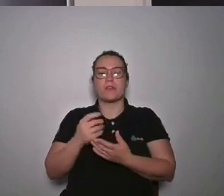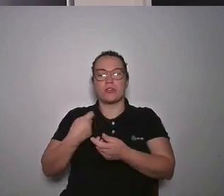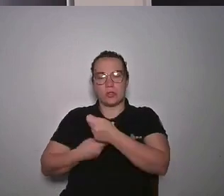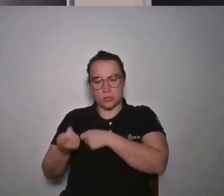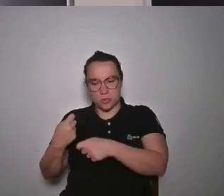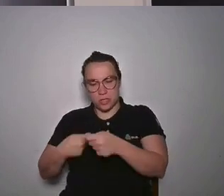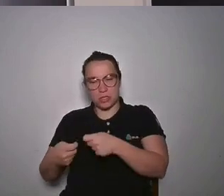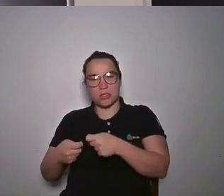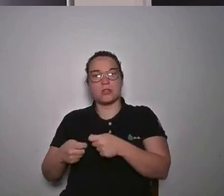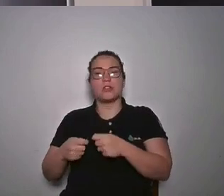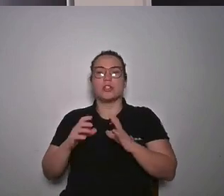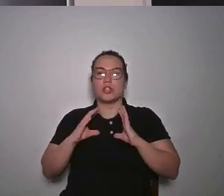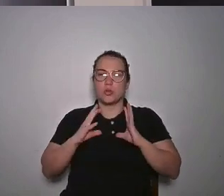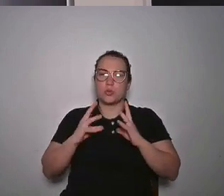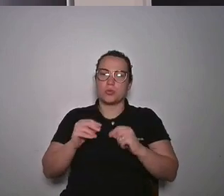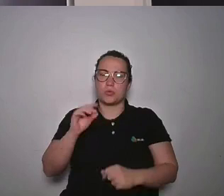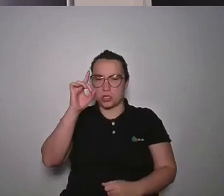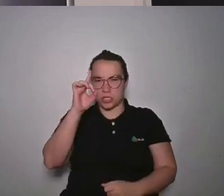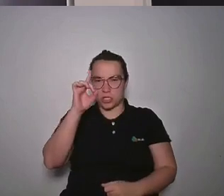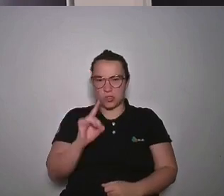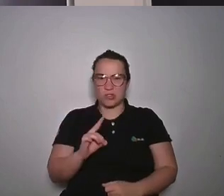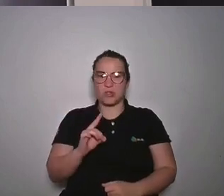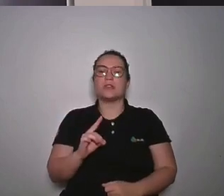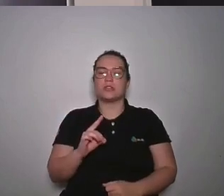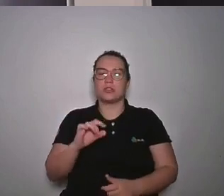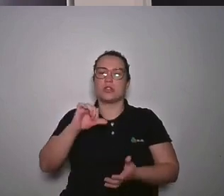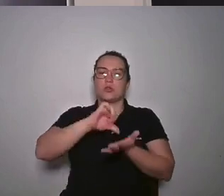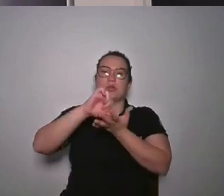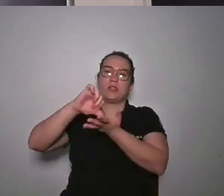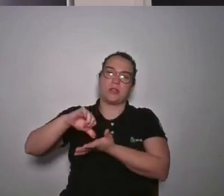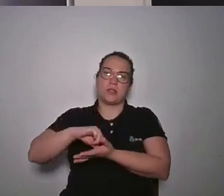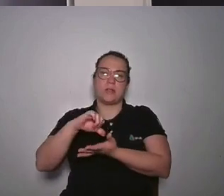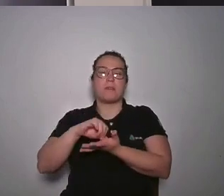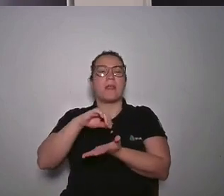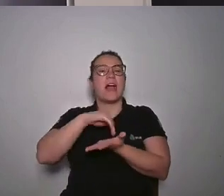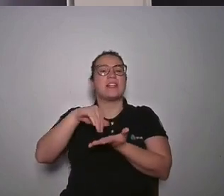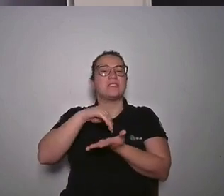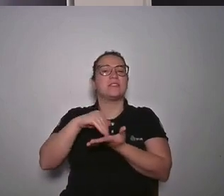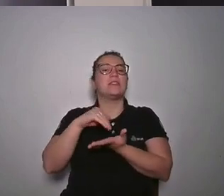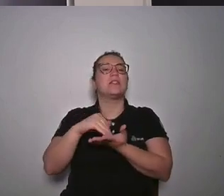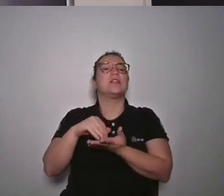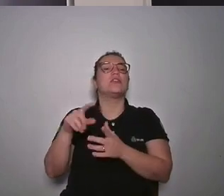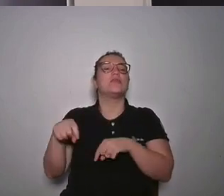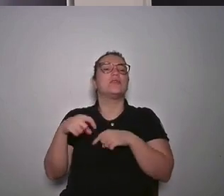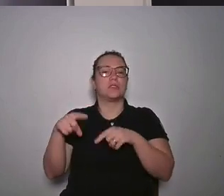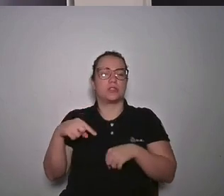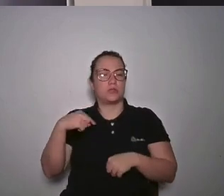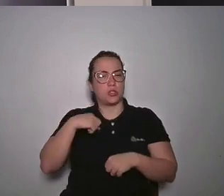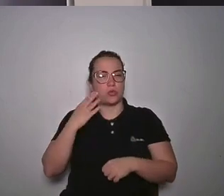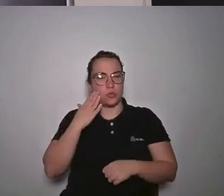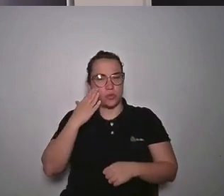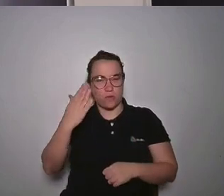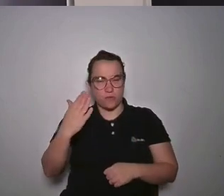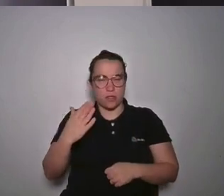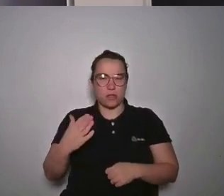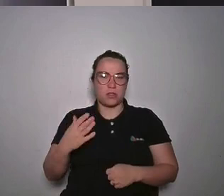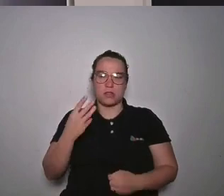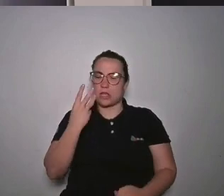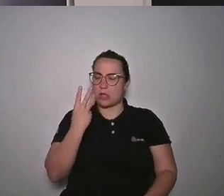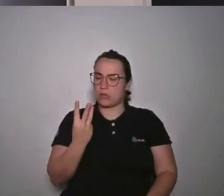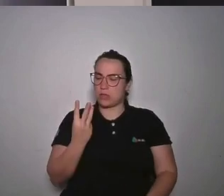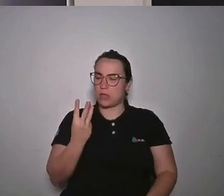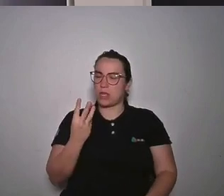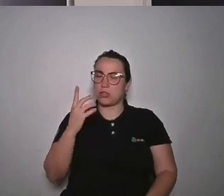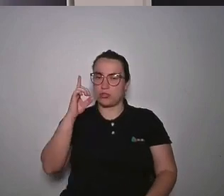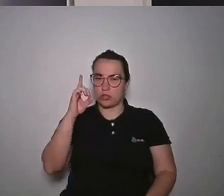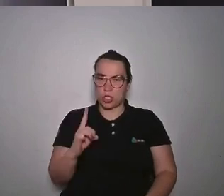elas com as suas diretorias, que são as unidades. A Secretaria Municipal de Fazenda, a qual eu estou à frente, eu tenho 3 diretorias,